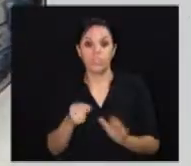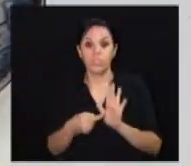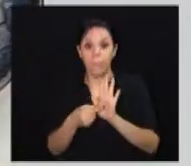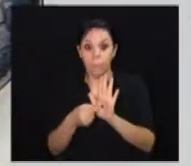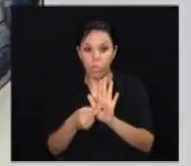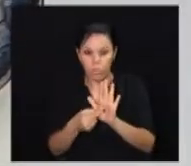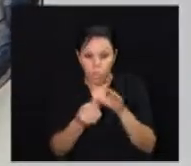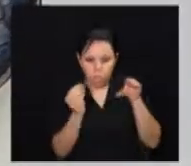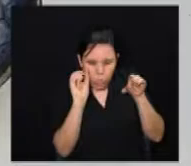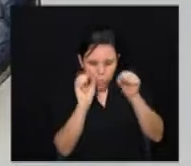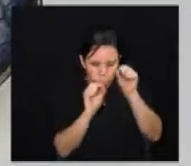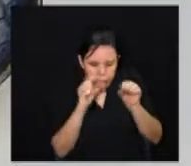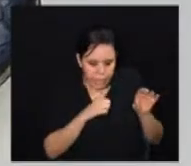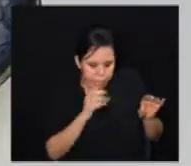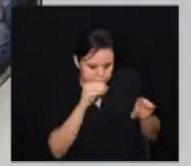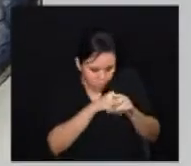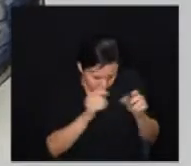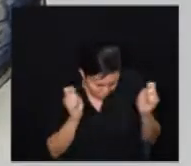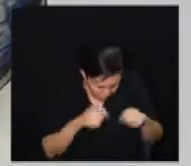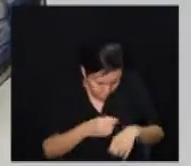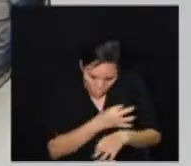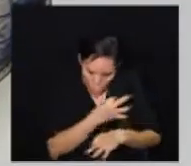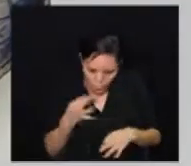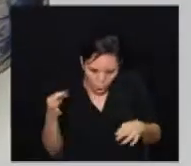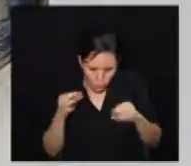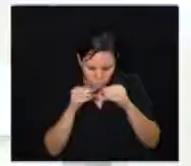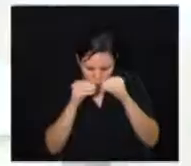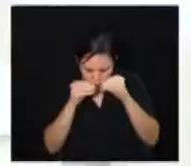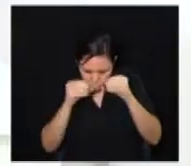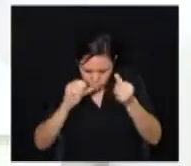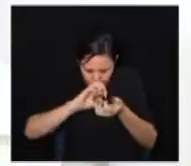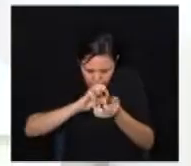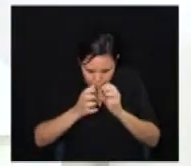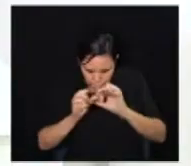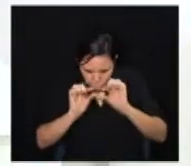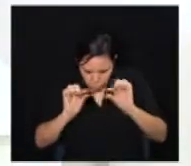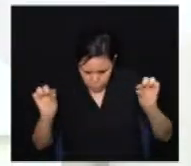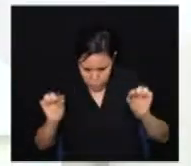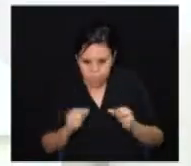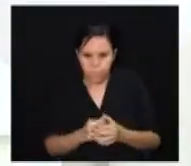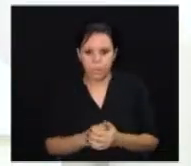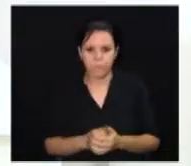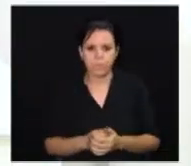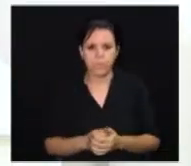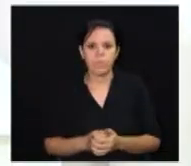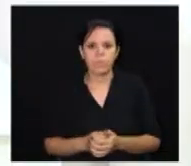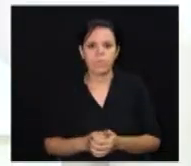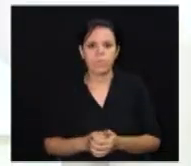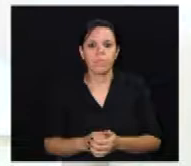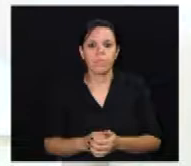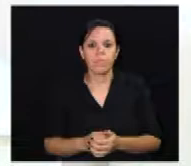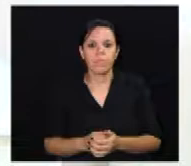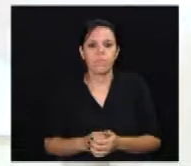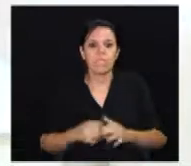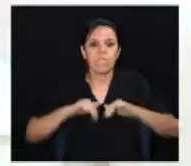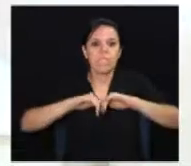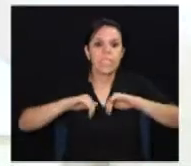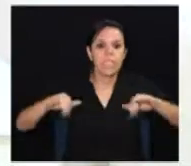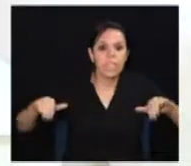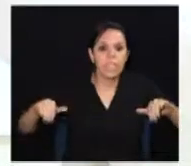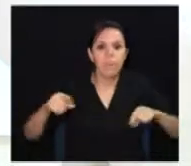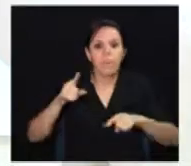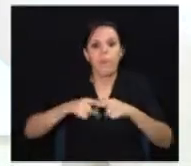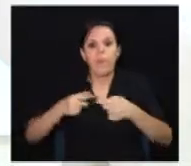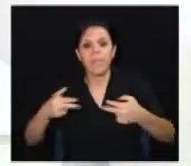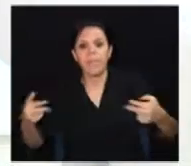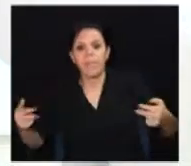recheio, é porque a massa tá boa, tá fininha. Tá fininha, né? Chefe, e aqui a gente separou os ingredientes do molho,